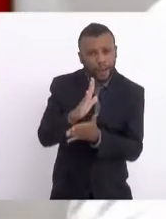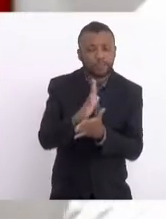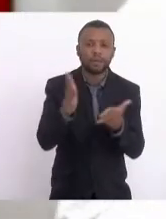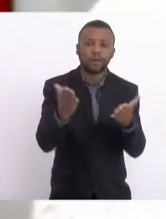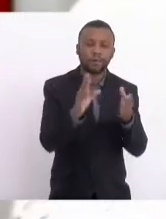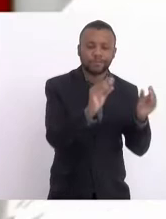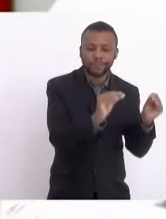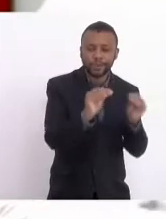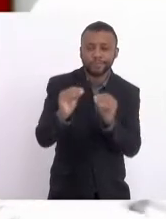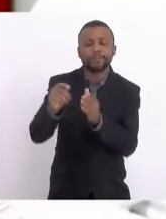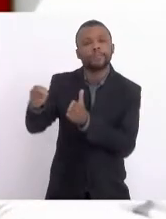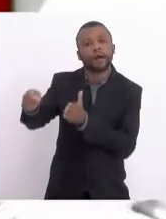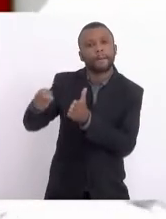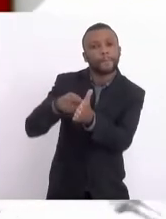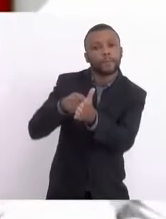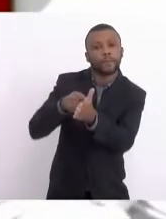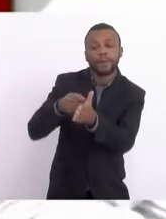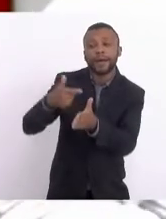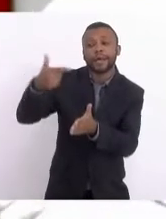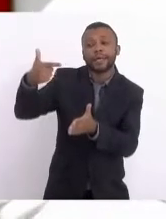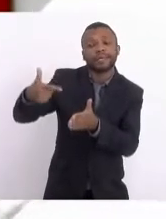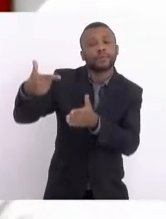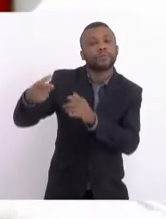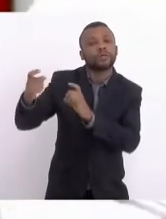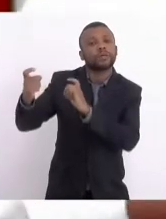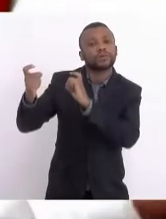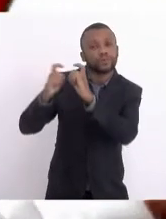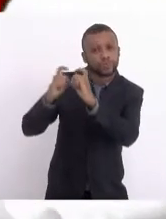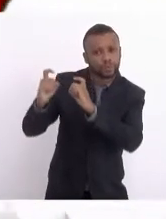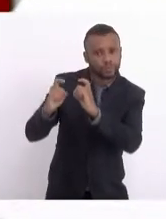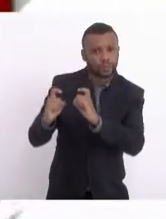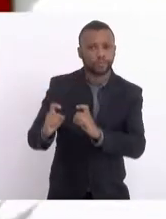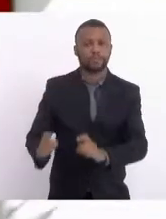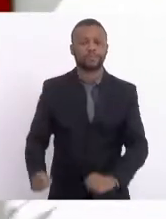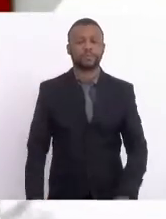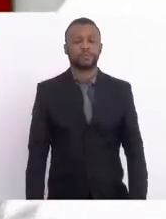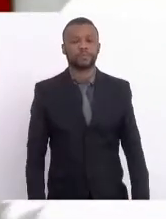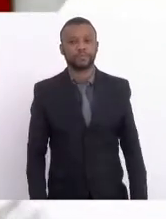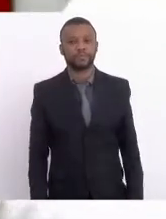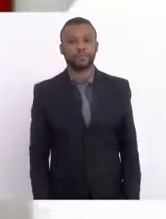vencido para a segunda discussão. Isso, está muito bem.